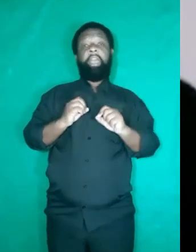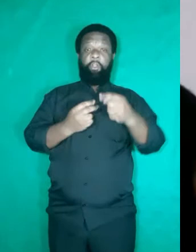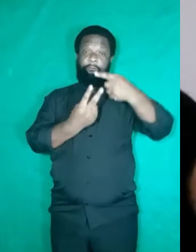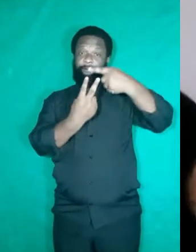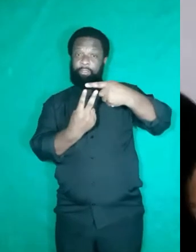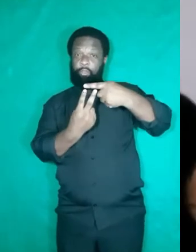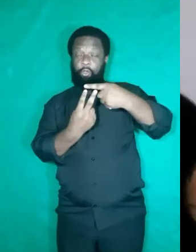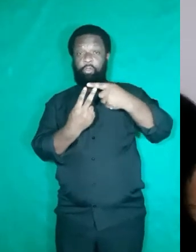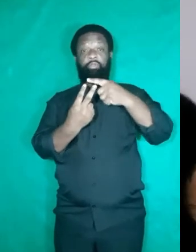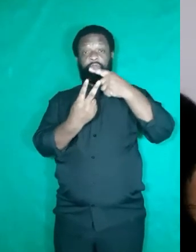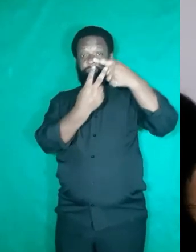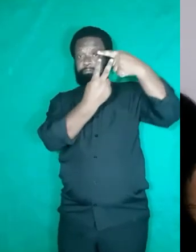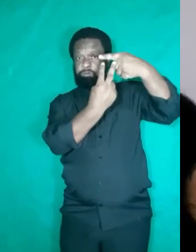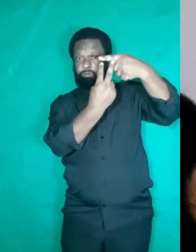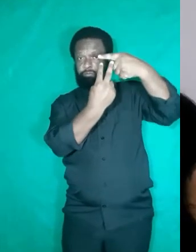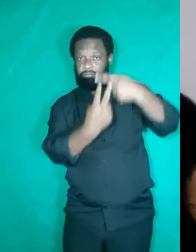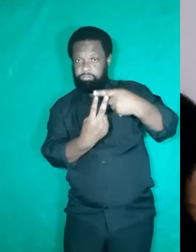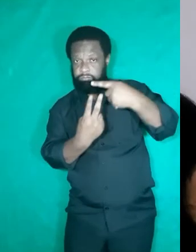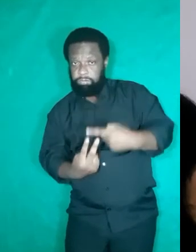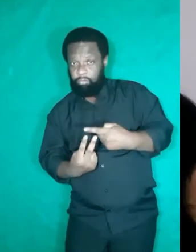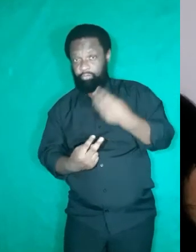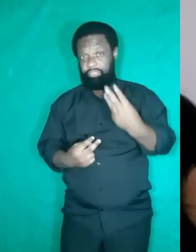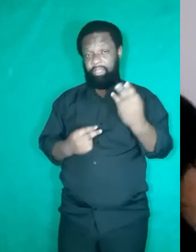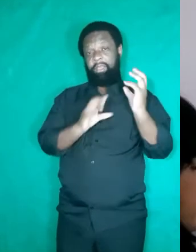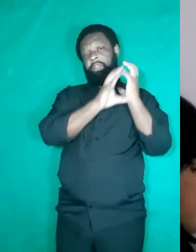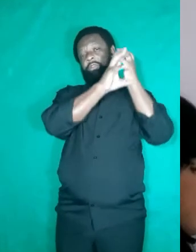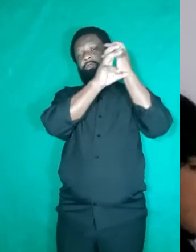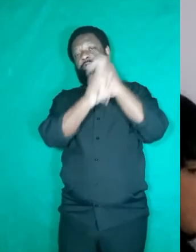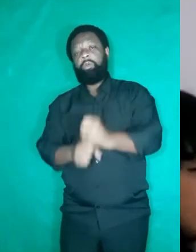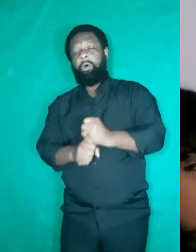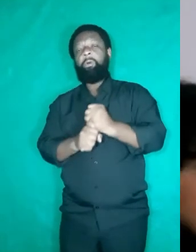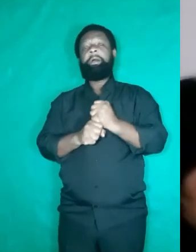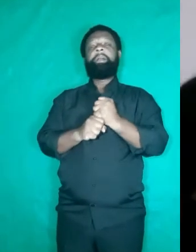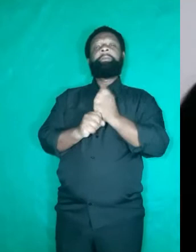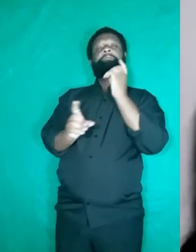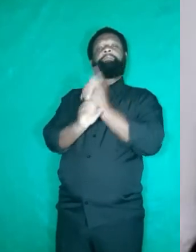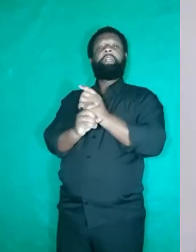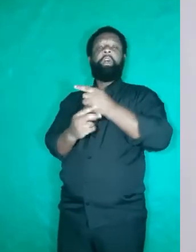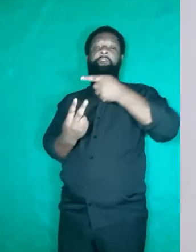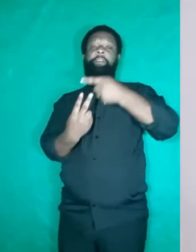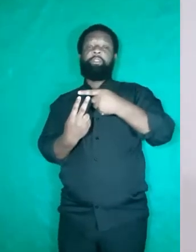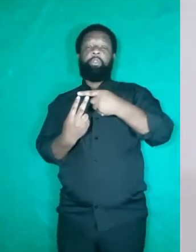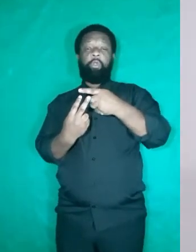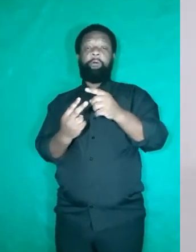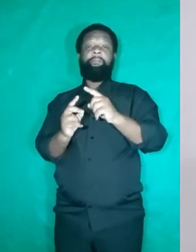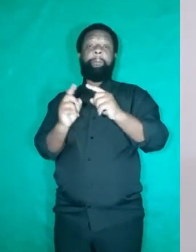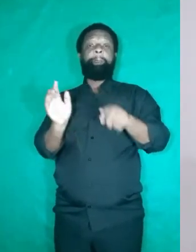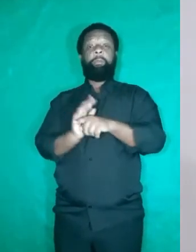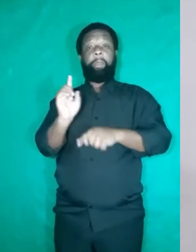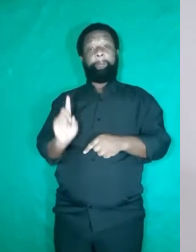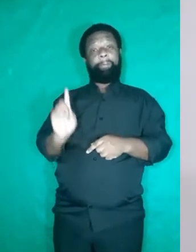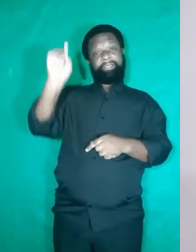e formarão um vetor resultante que apontará para cima. Então imaginem que nós temos